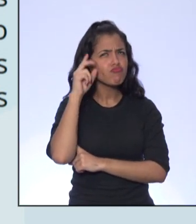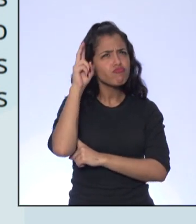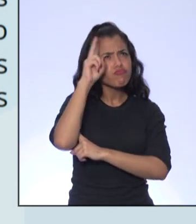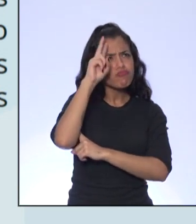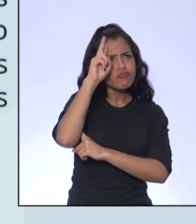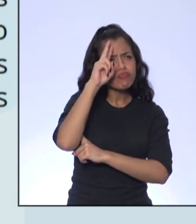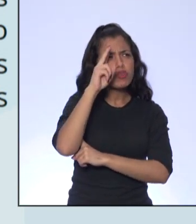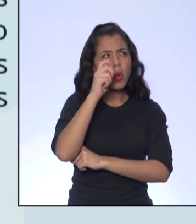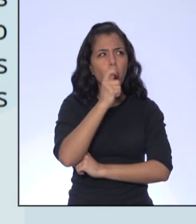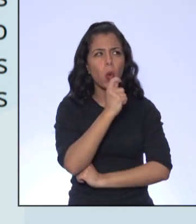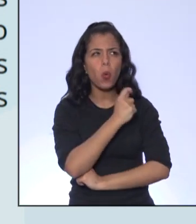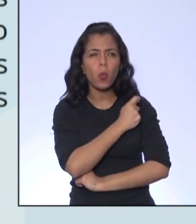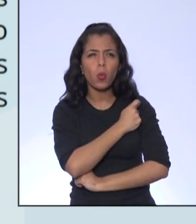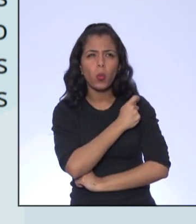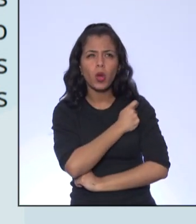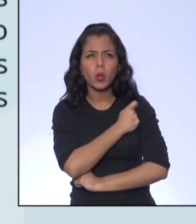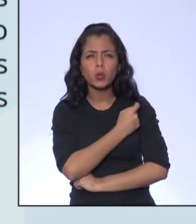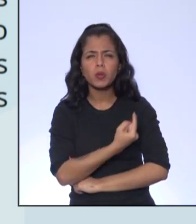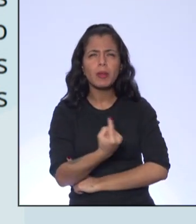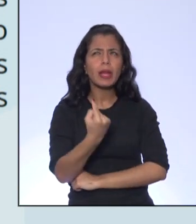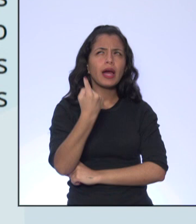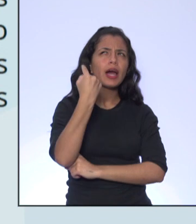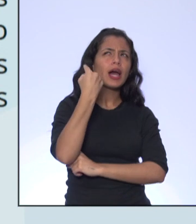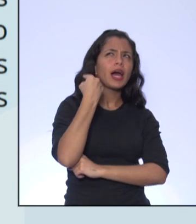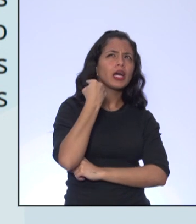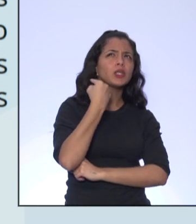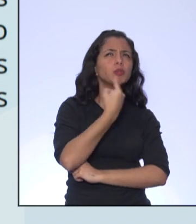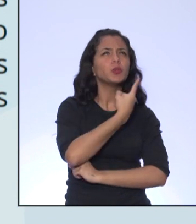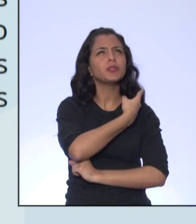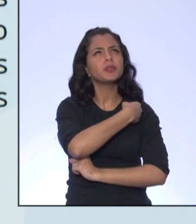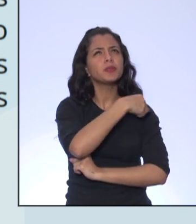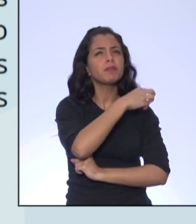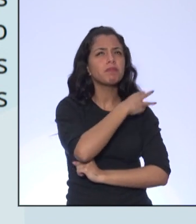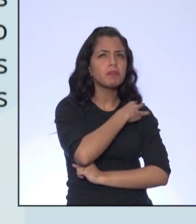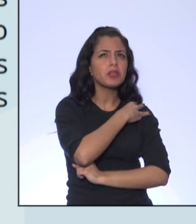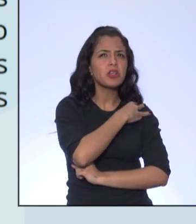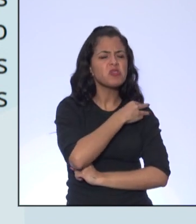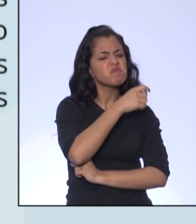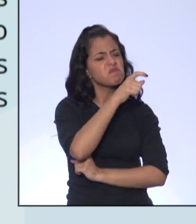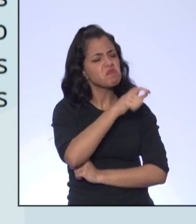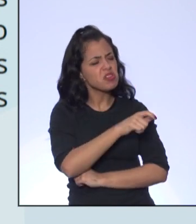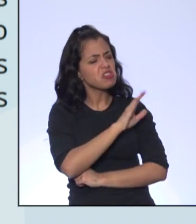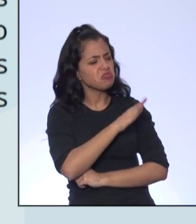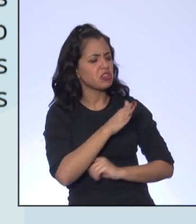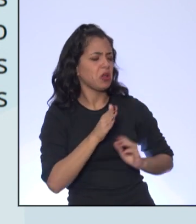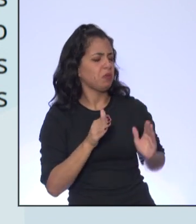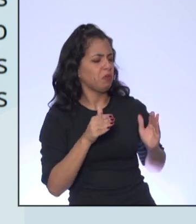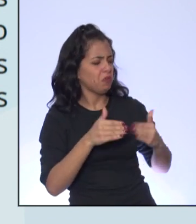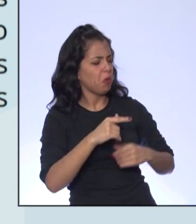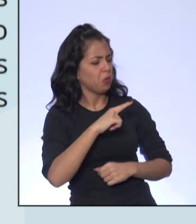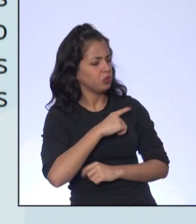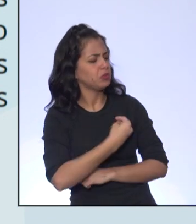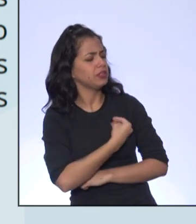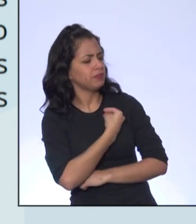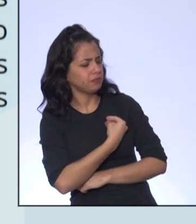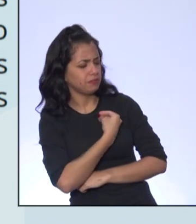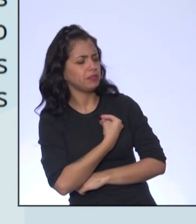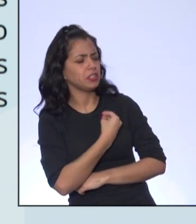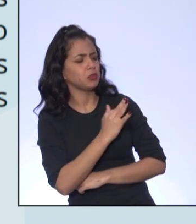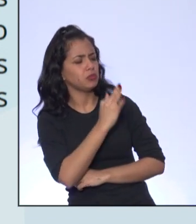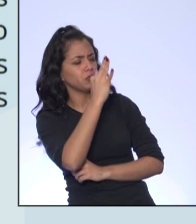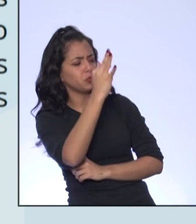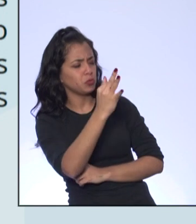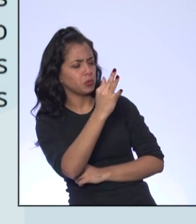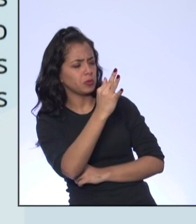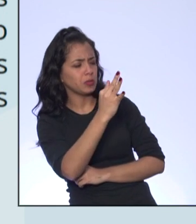pensa num estudante focado naquilo que ele vai fazer depois, quando ele sair da escola. O aluno